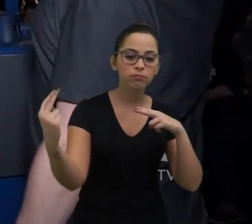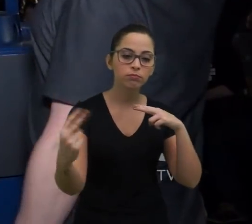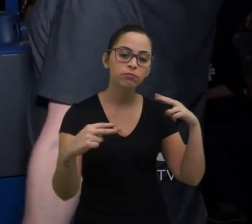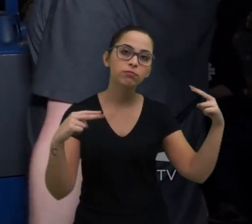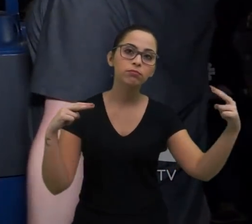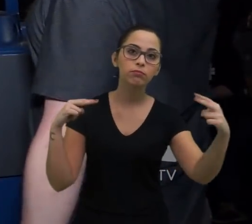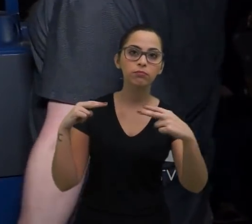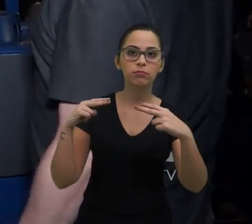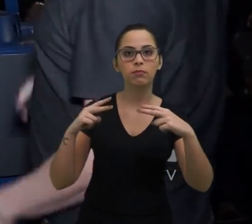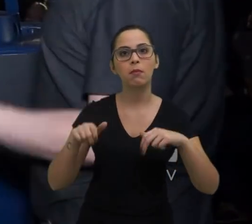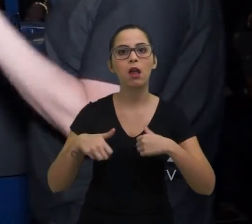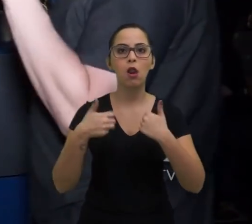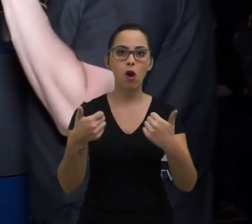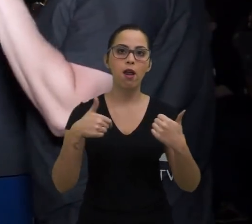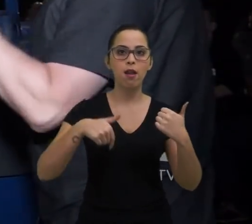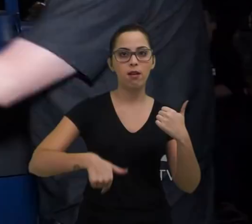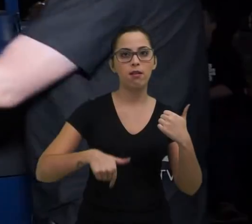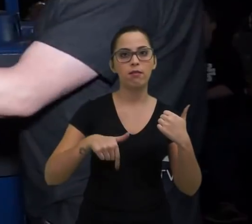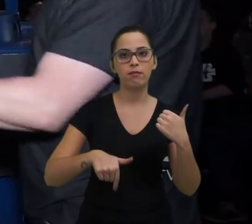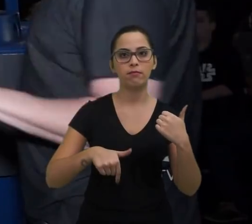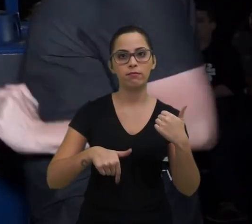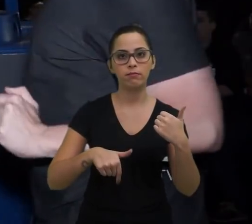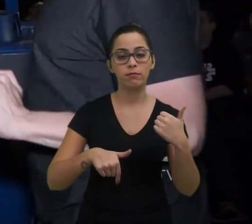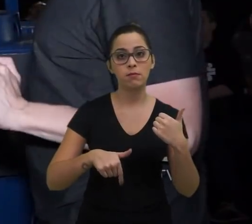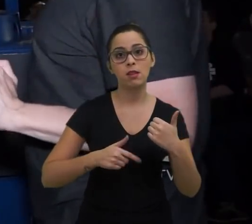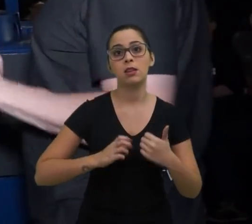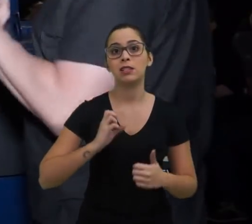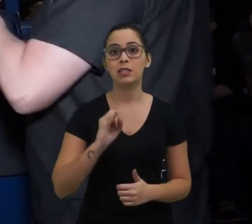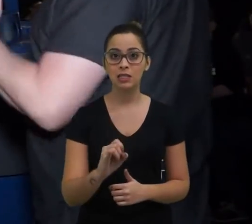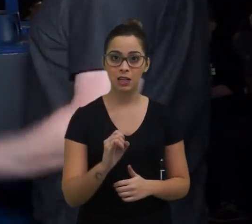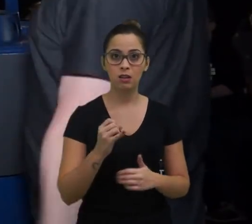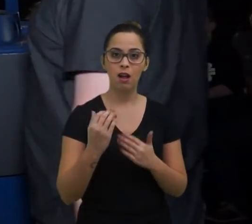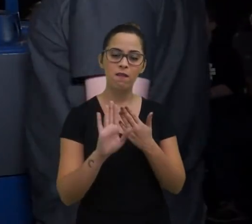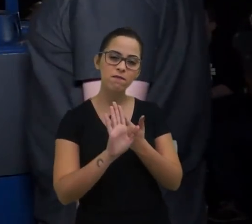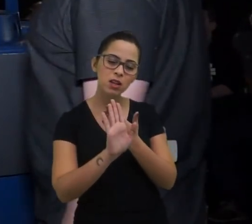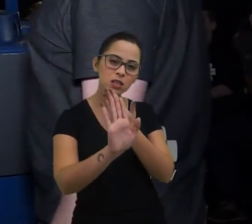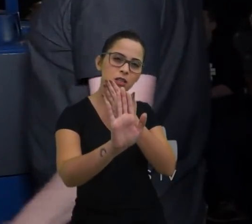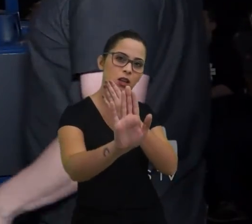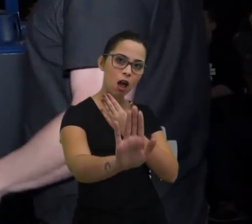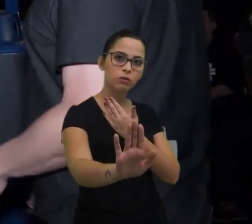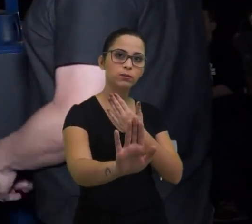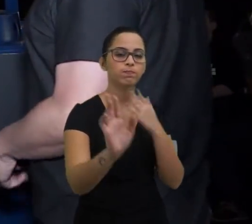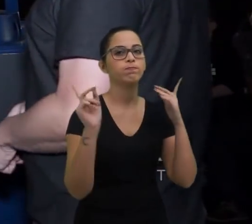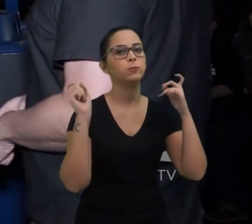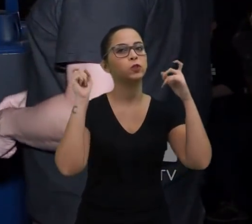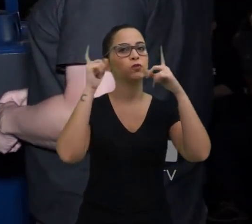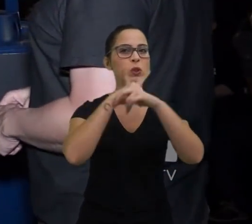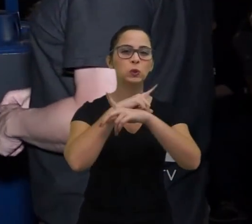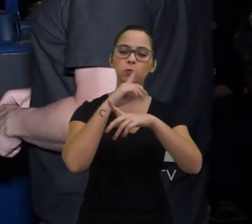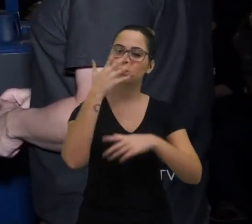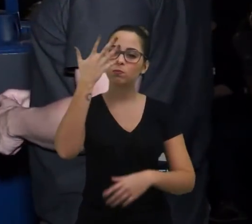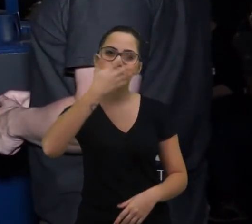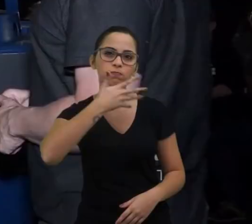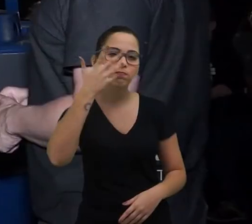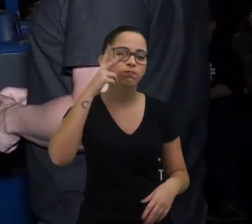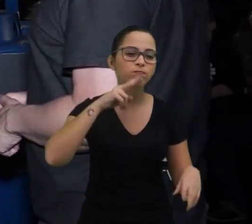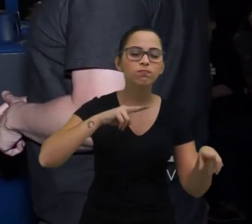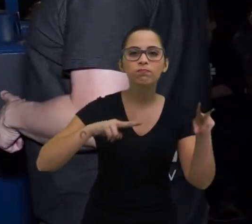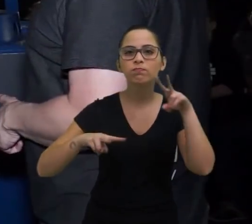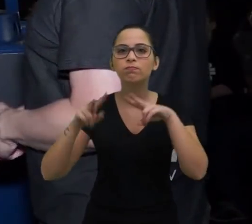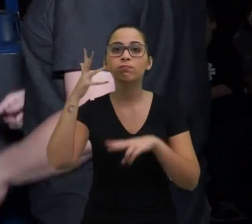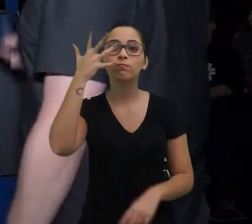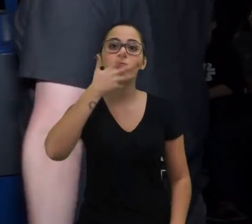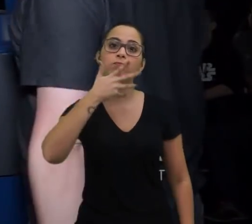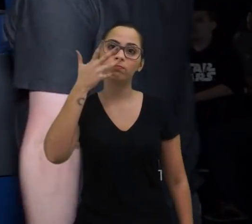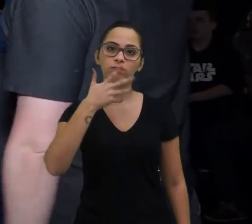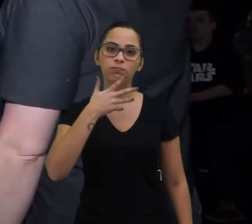o quasar está muito longe da gente, tá? Bilhões de anos-luz, mas ele é tão brilhante quanto uma